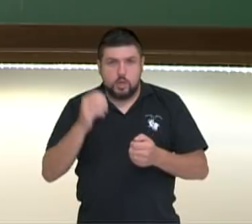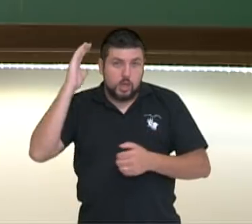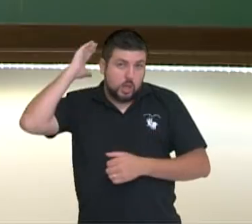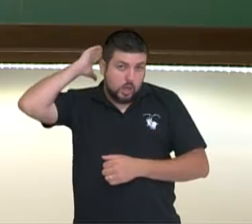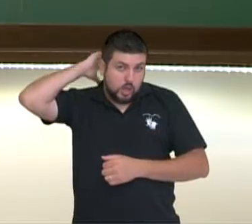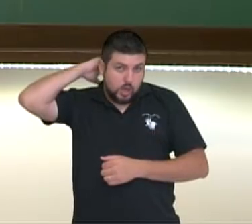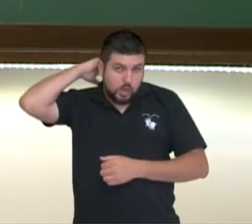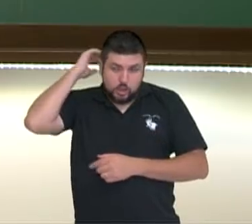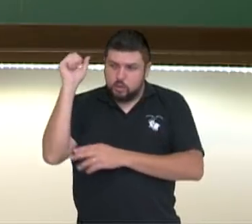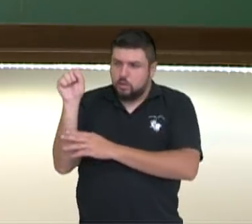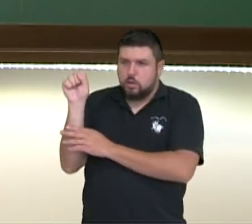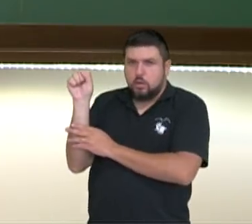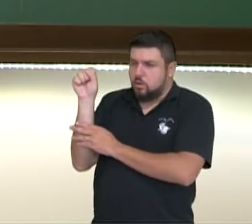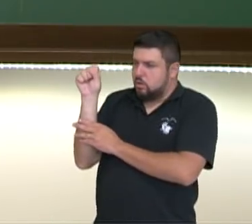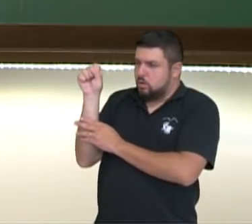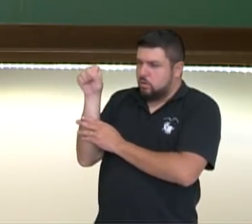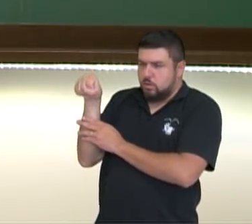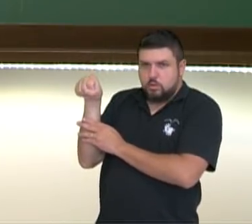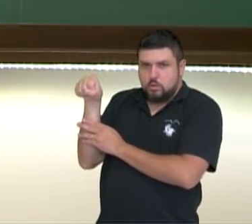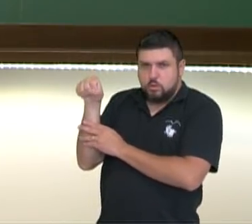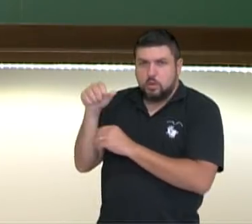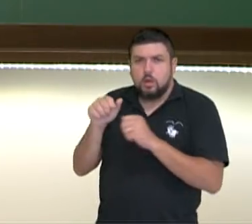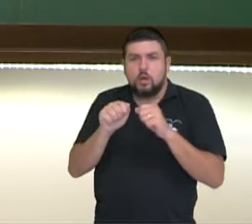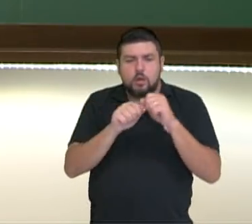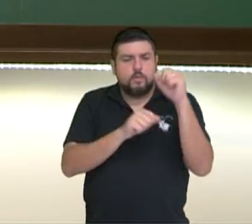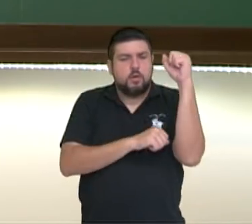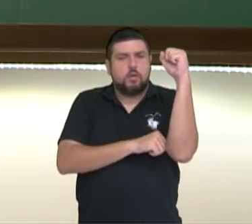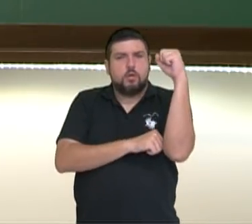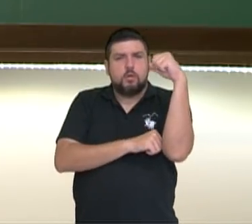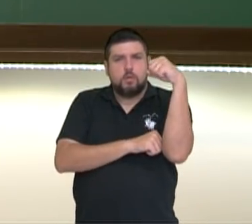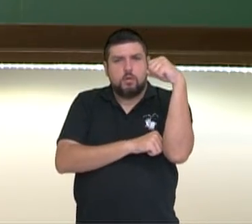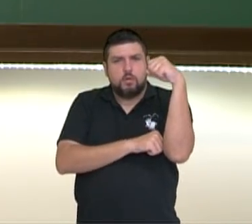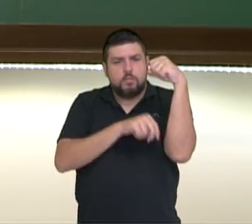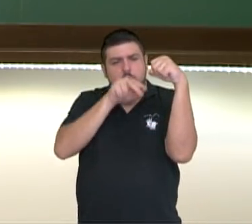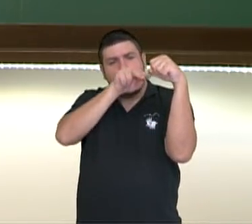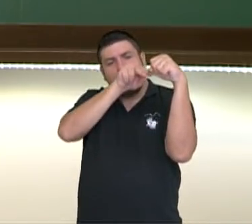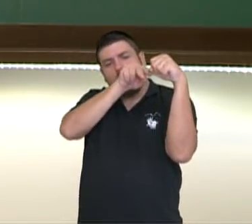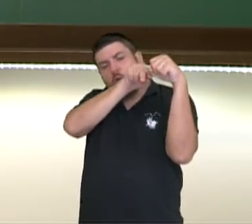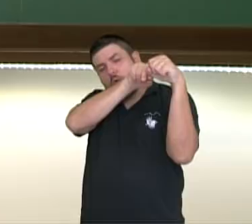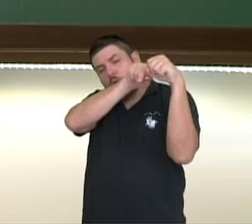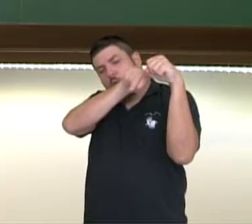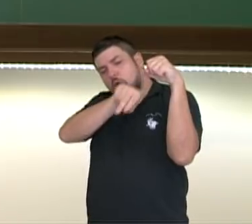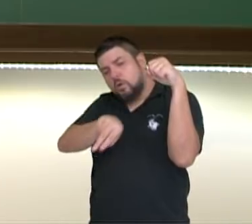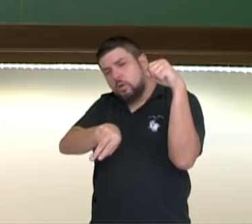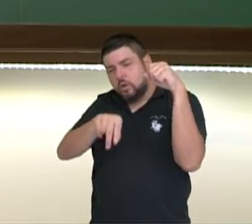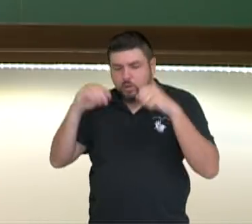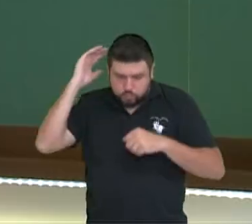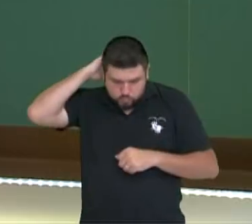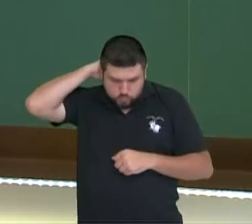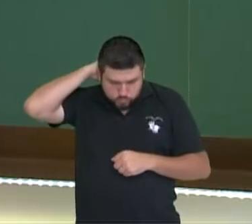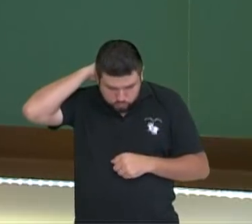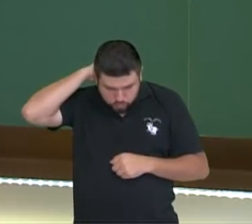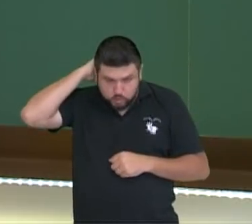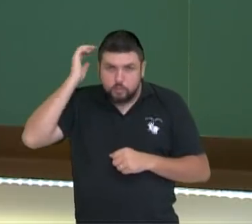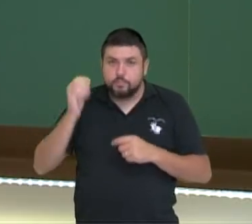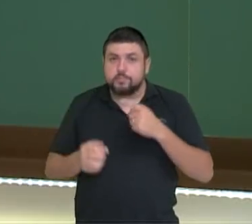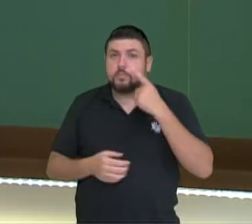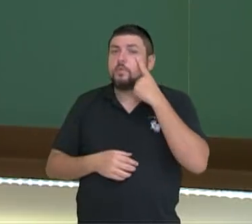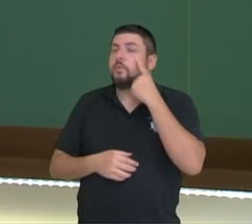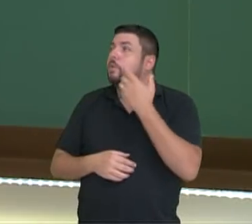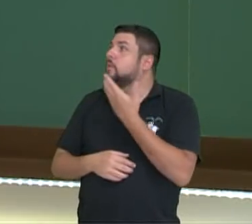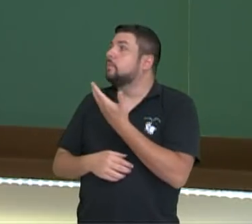pescoço? Vai dar uma flexionada para olhar para baixo. Isso causa o quê? Olha só,